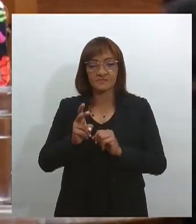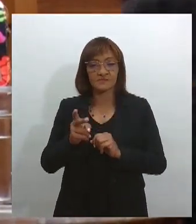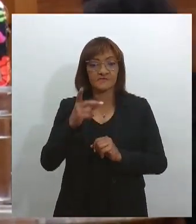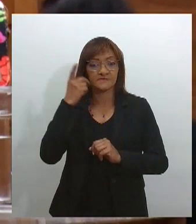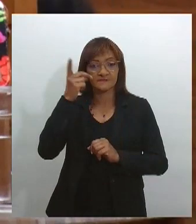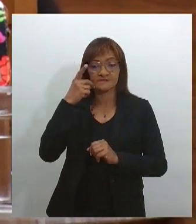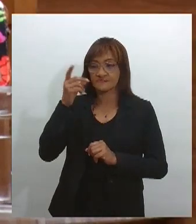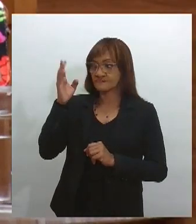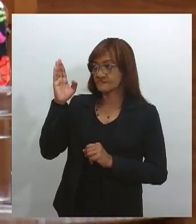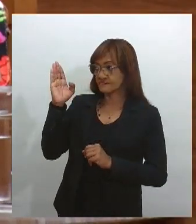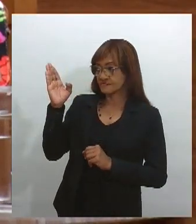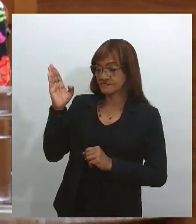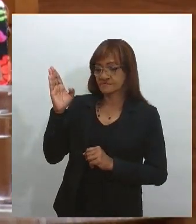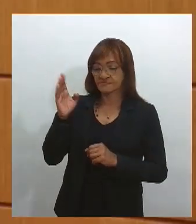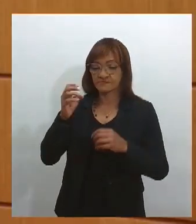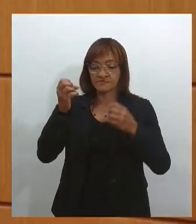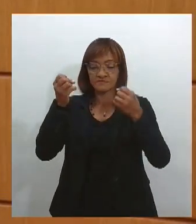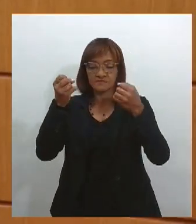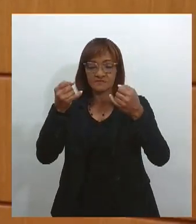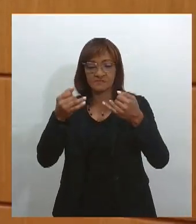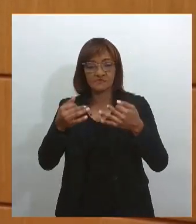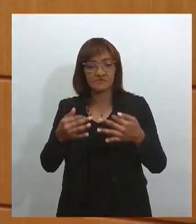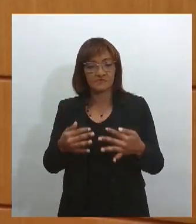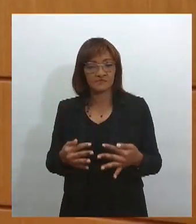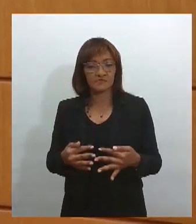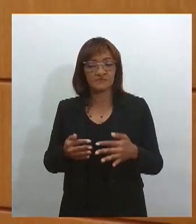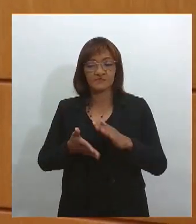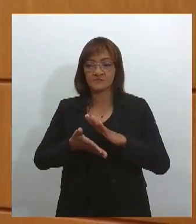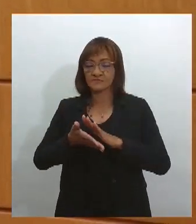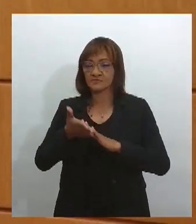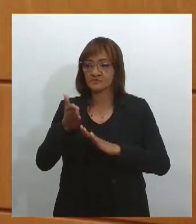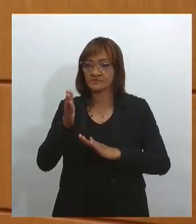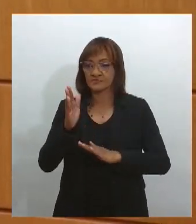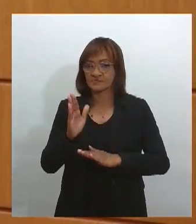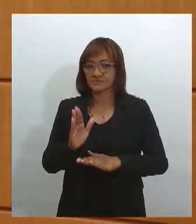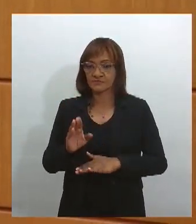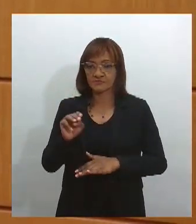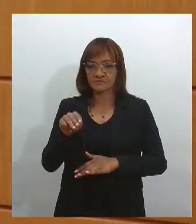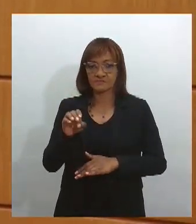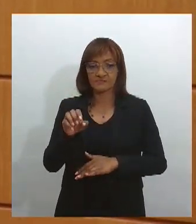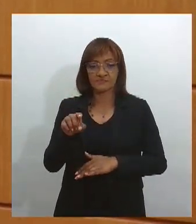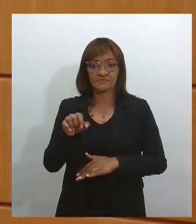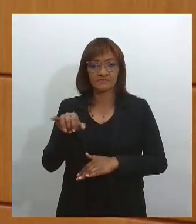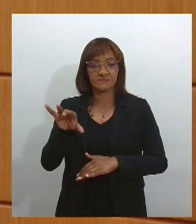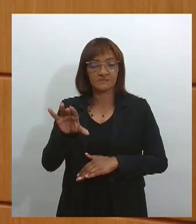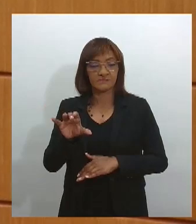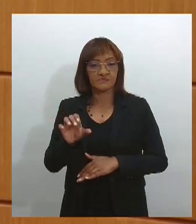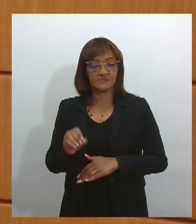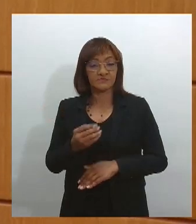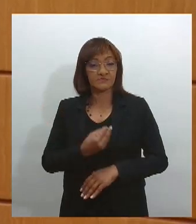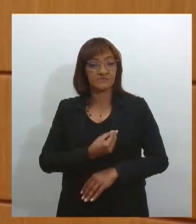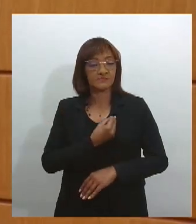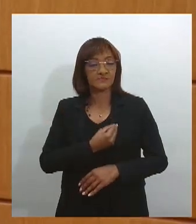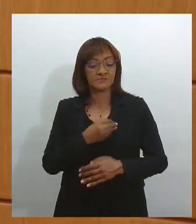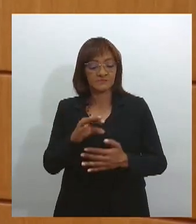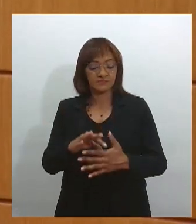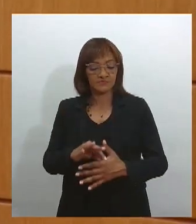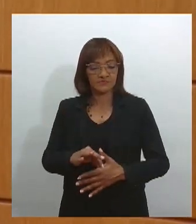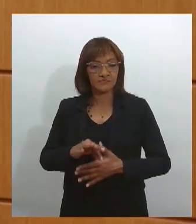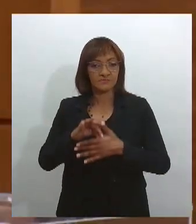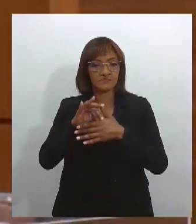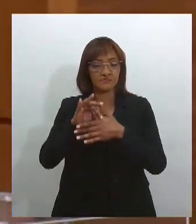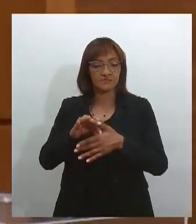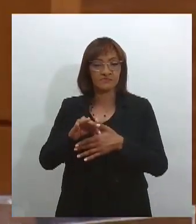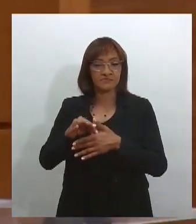falou da viagem que fez ao México, onde participou do encontro de lideranças políticas da população